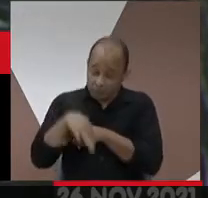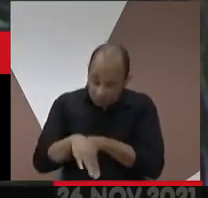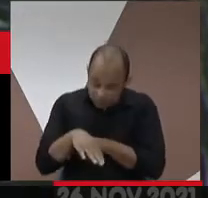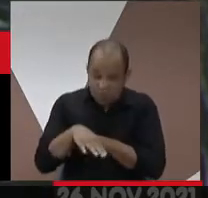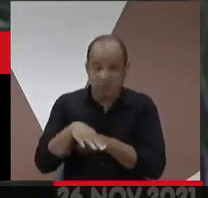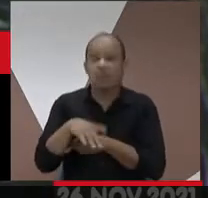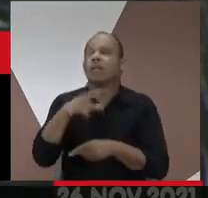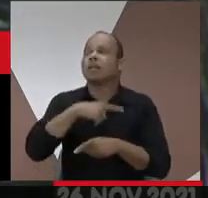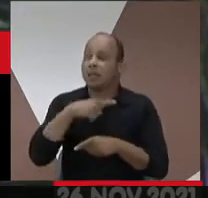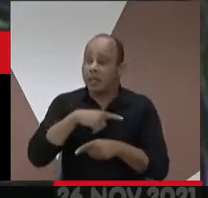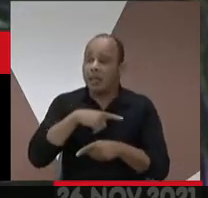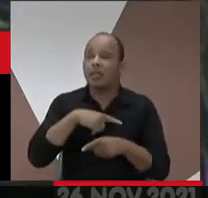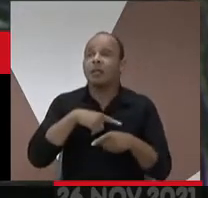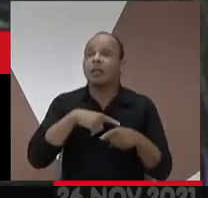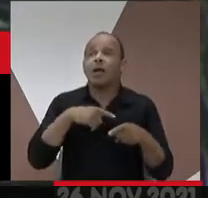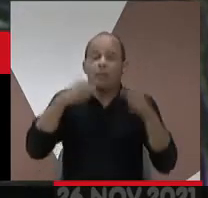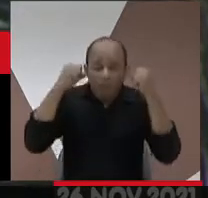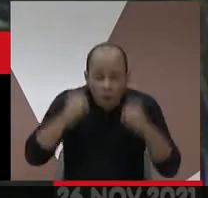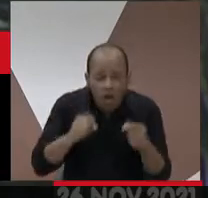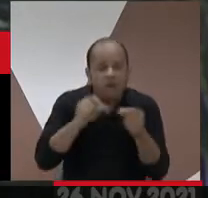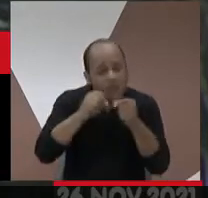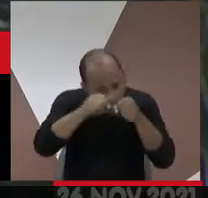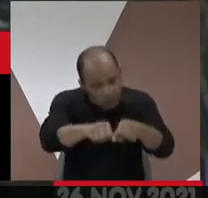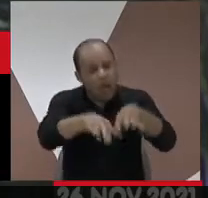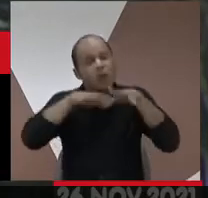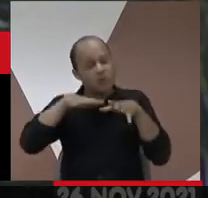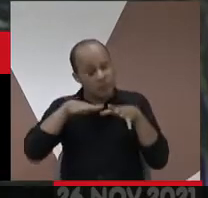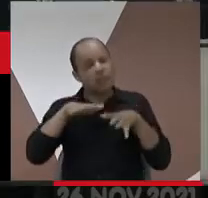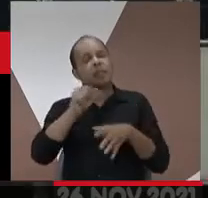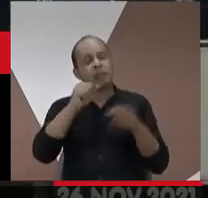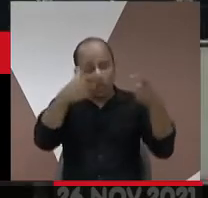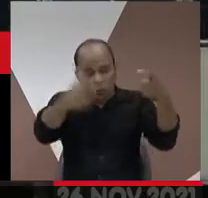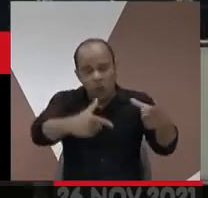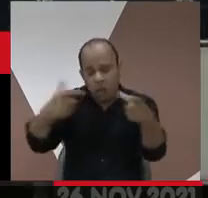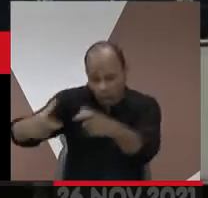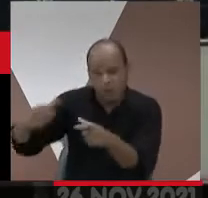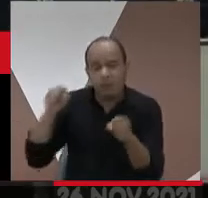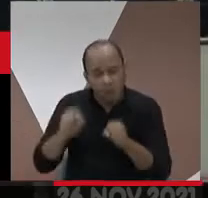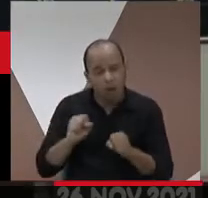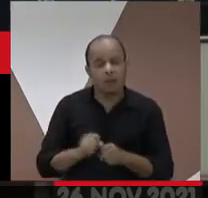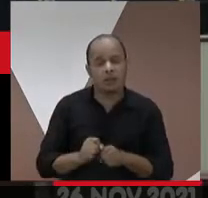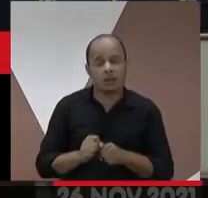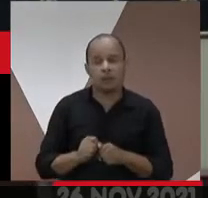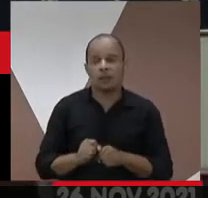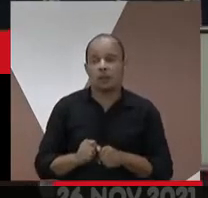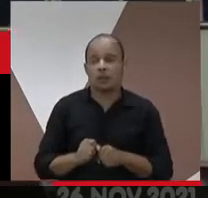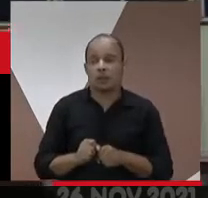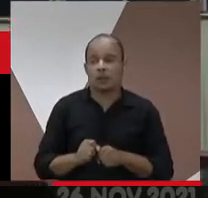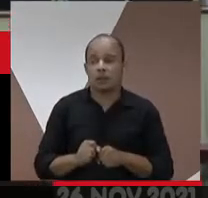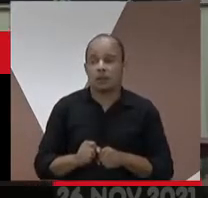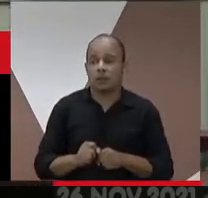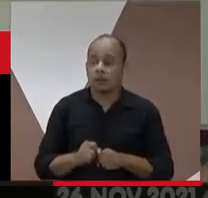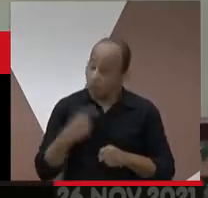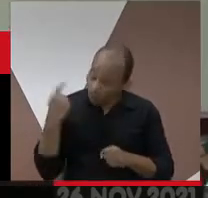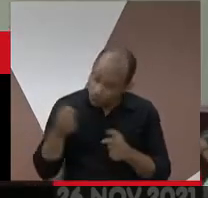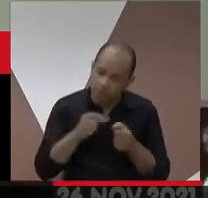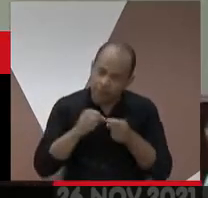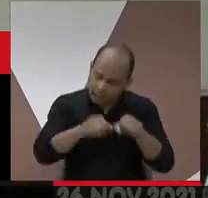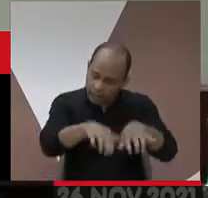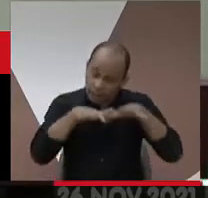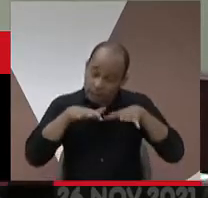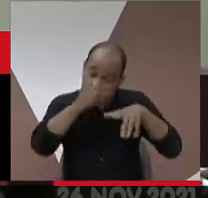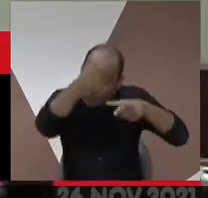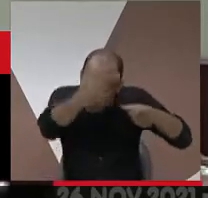e uma quadra para fazer uma audiência pública. Então, nós temos condição, sim, de receber. Então, é por isso que